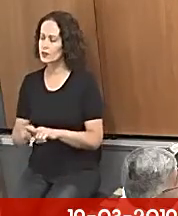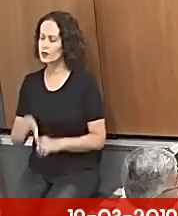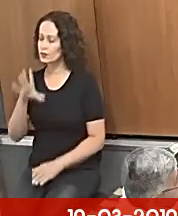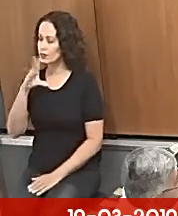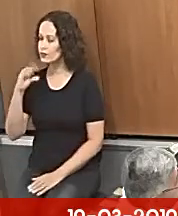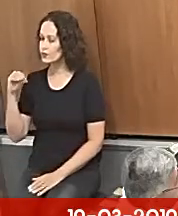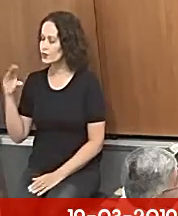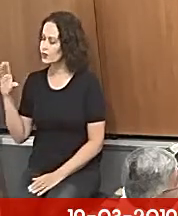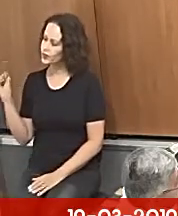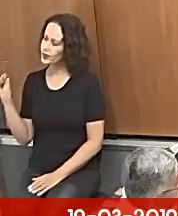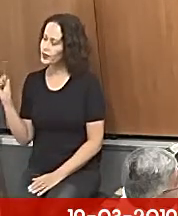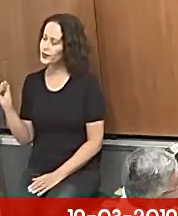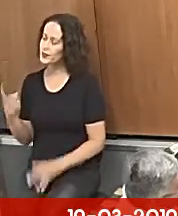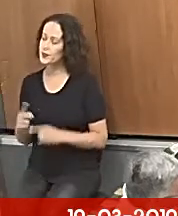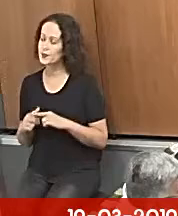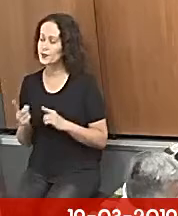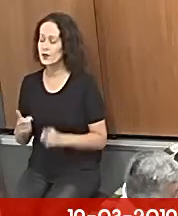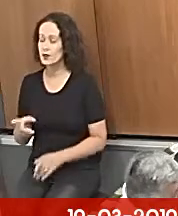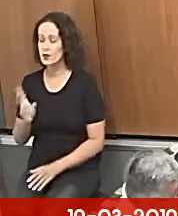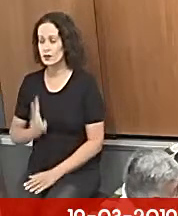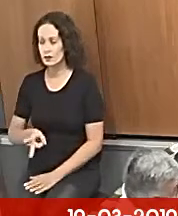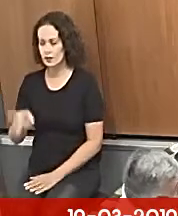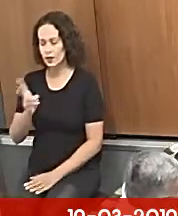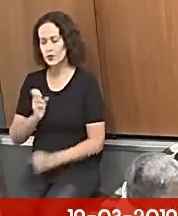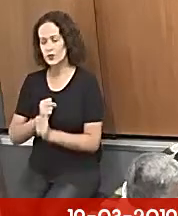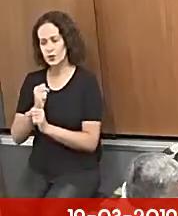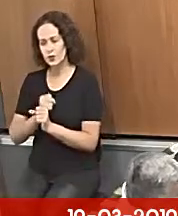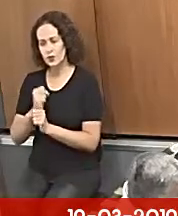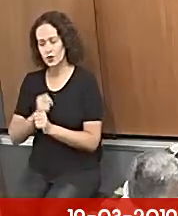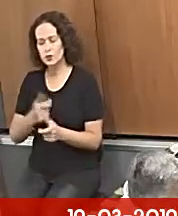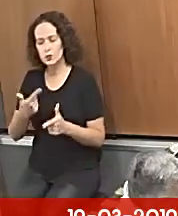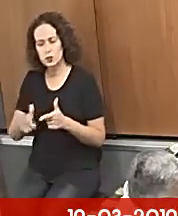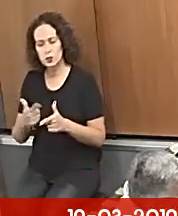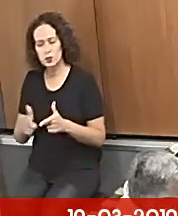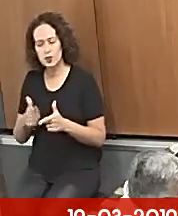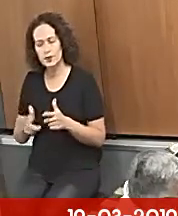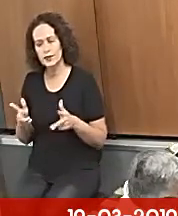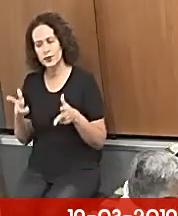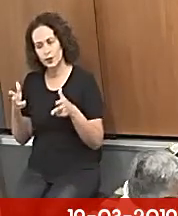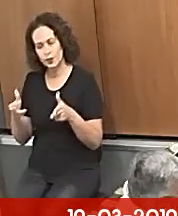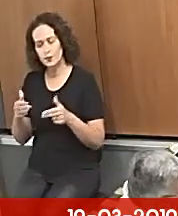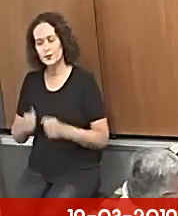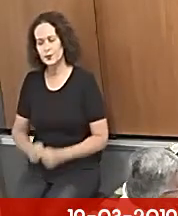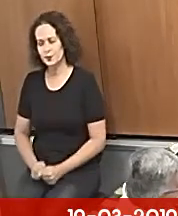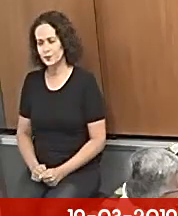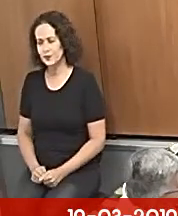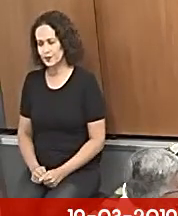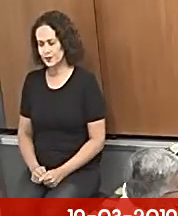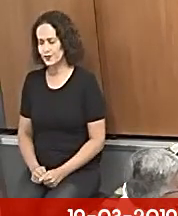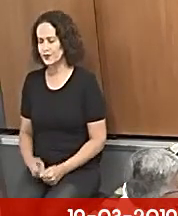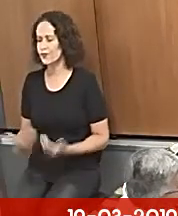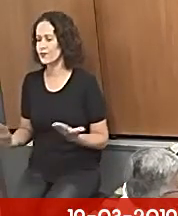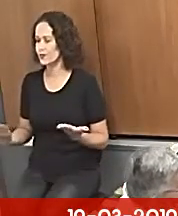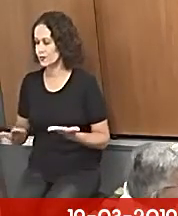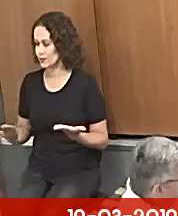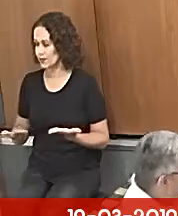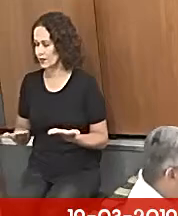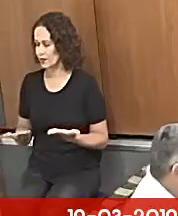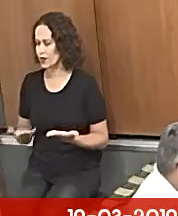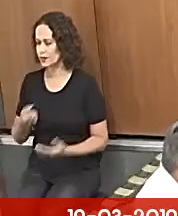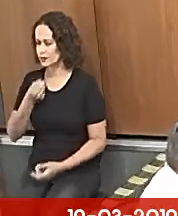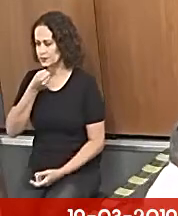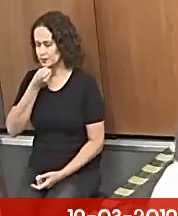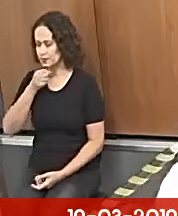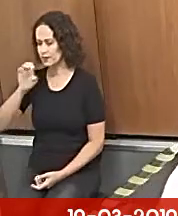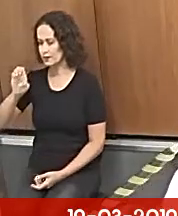realidade do que precisa então todo ano os problemas são os mesmos mas então quero passar a palavra é pra